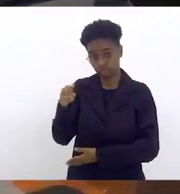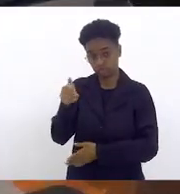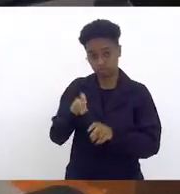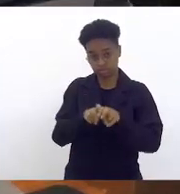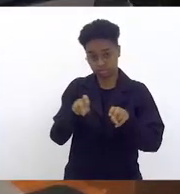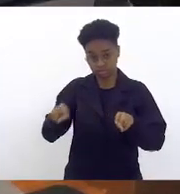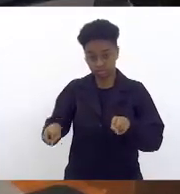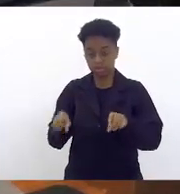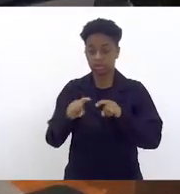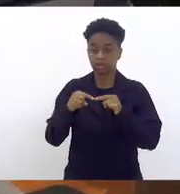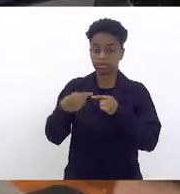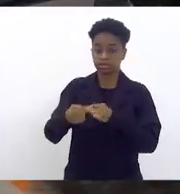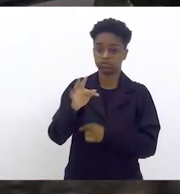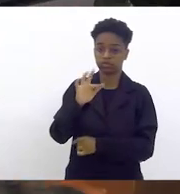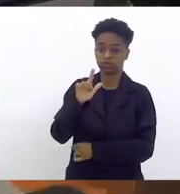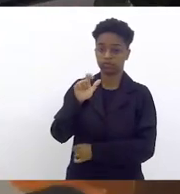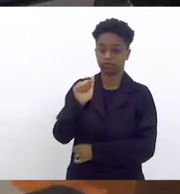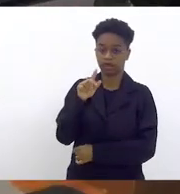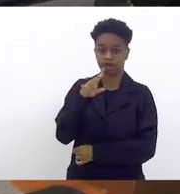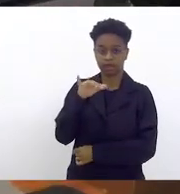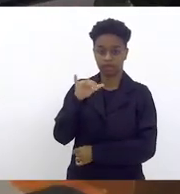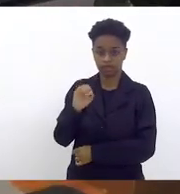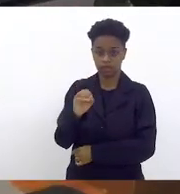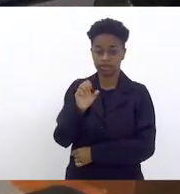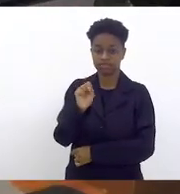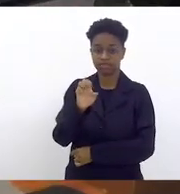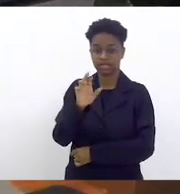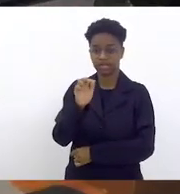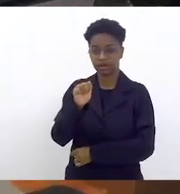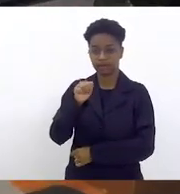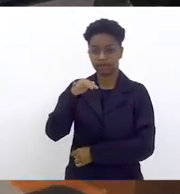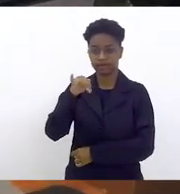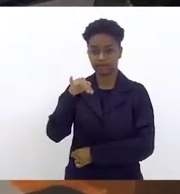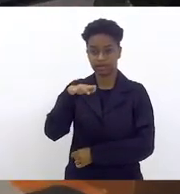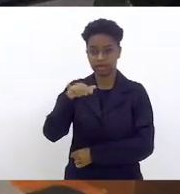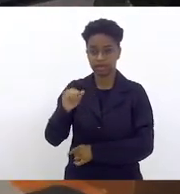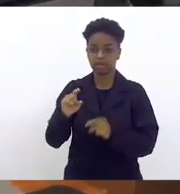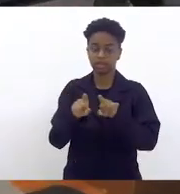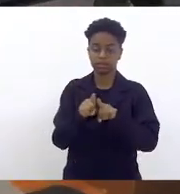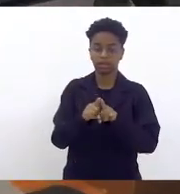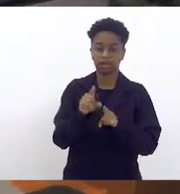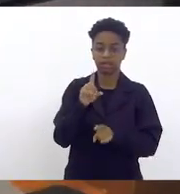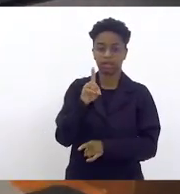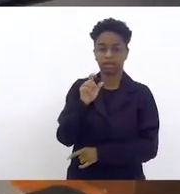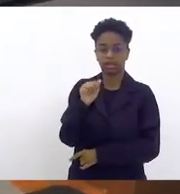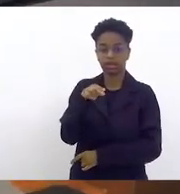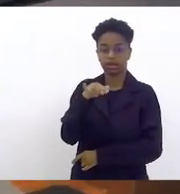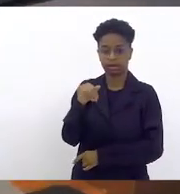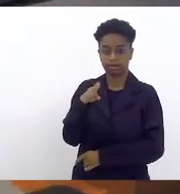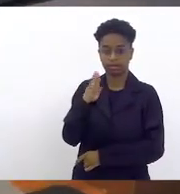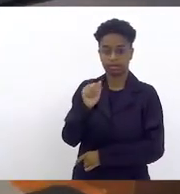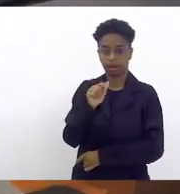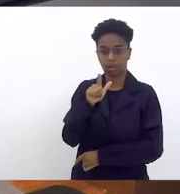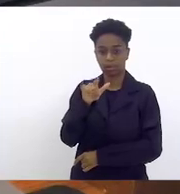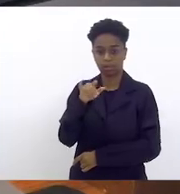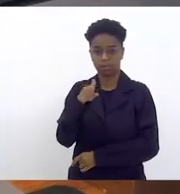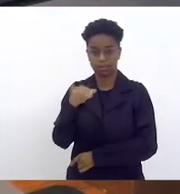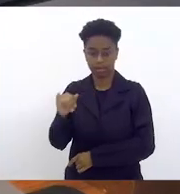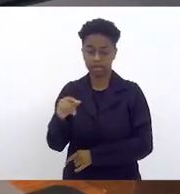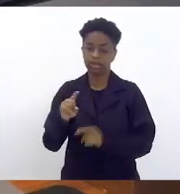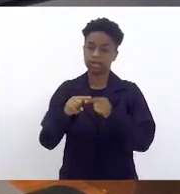depois Flávio serafini deputada Dani Balbi secretário Nelson Rocha pra gente passar finalmente a palavra